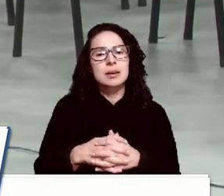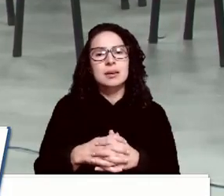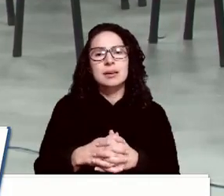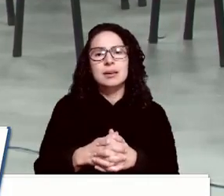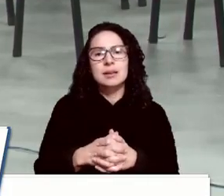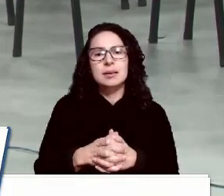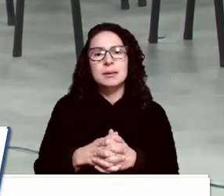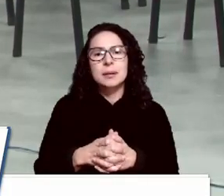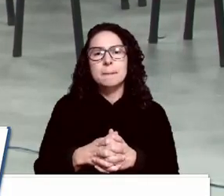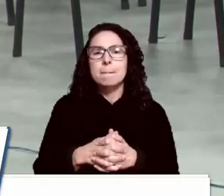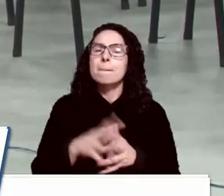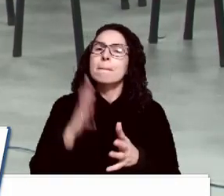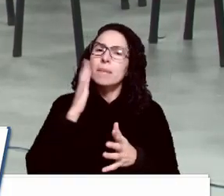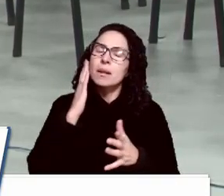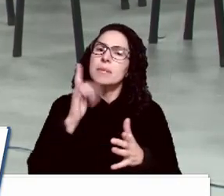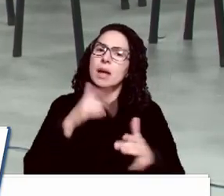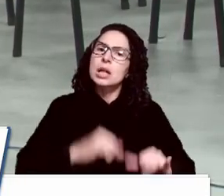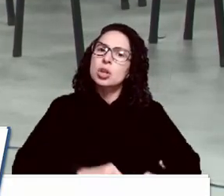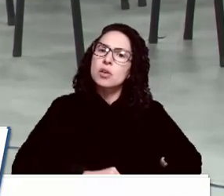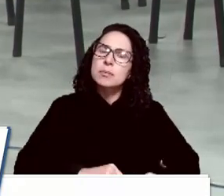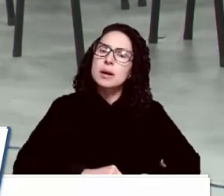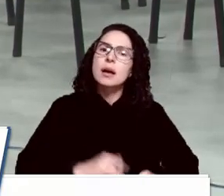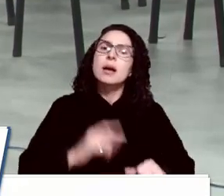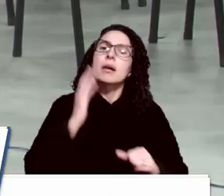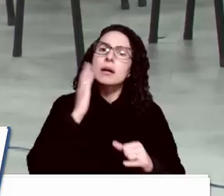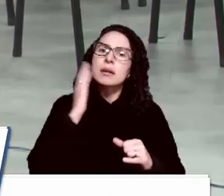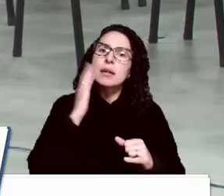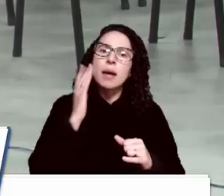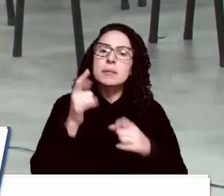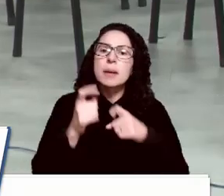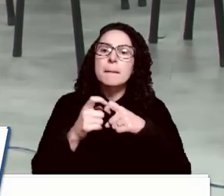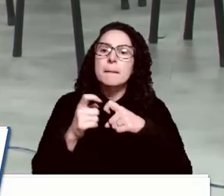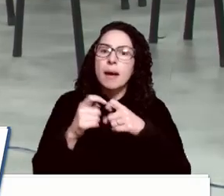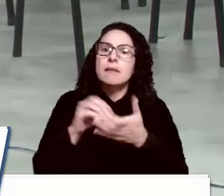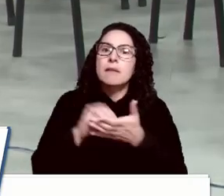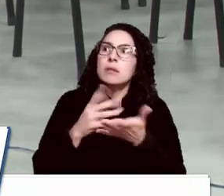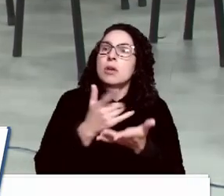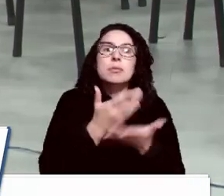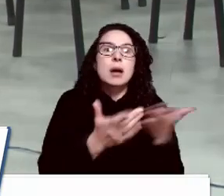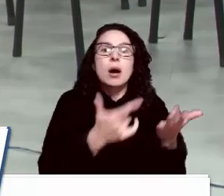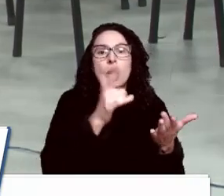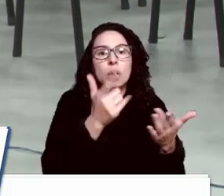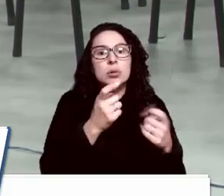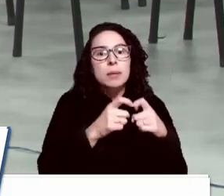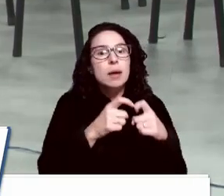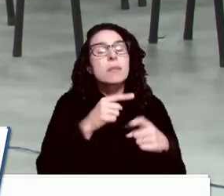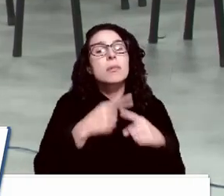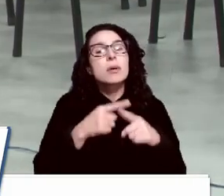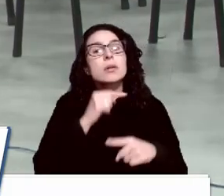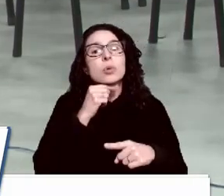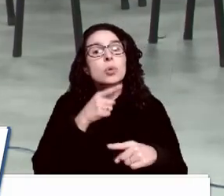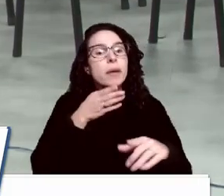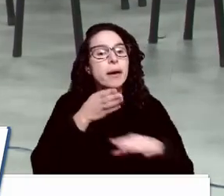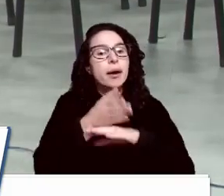E a gente sabe esse sofrimento. E a gente sabe que não tem médico oncologista. E a gente está perdendo outro médico porque ele não consegue entrar